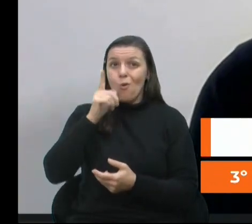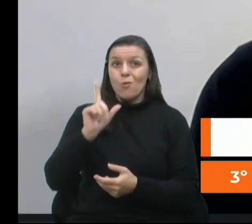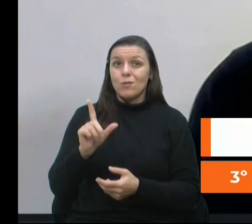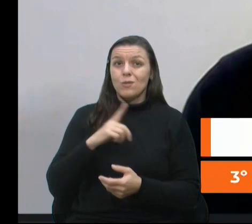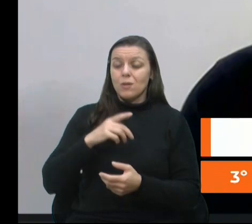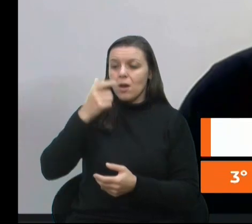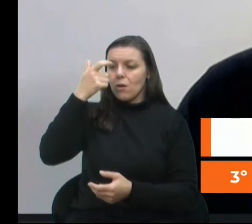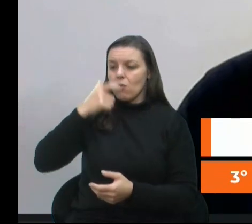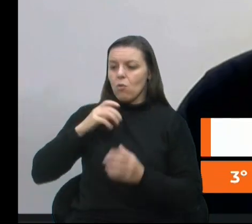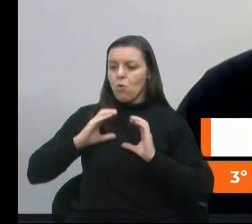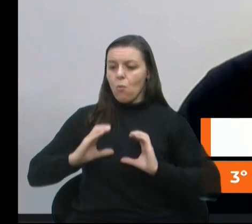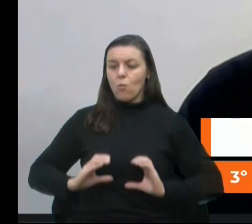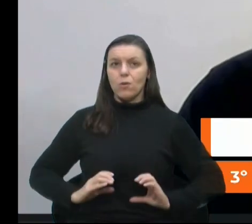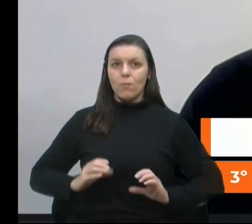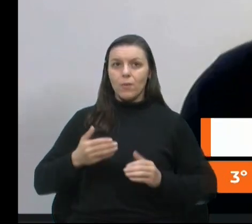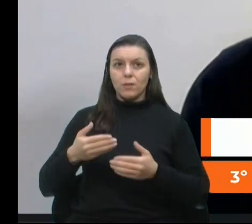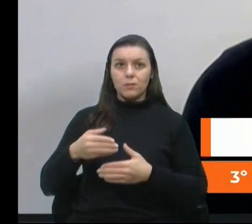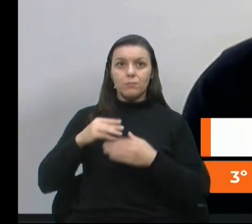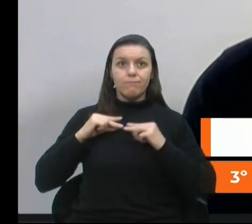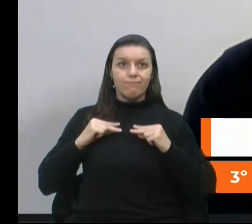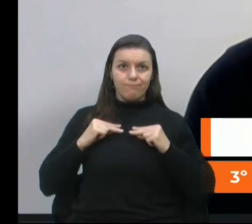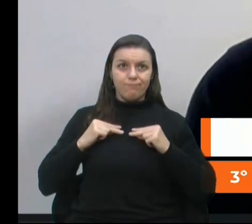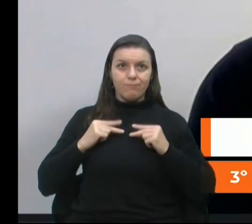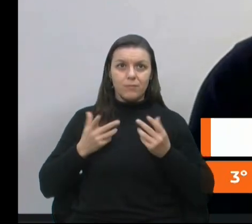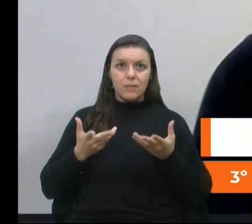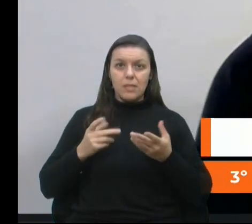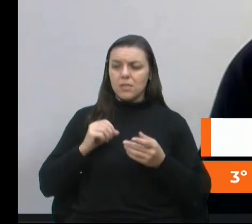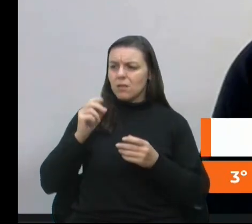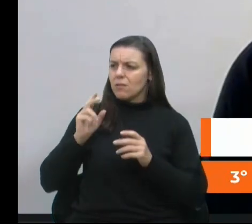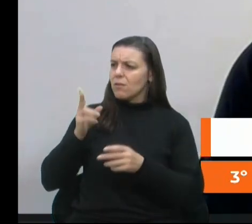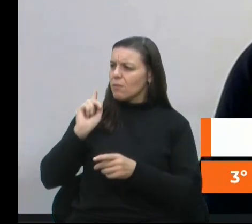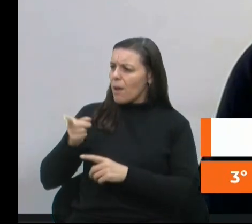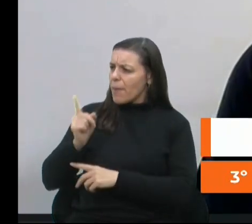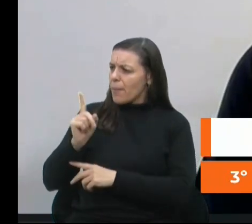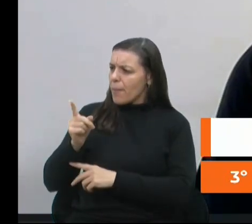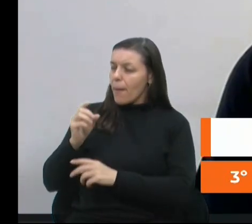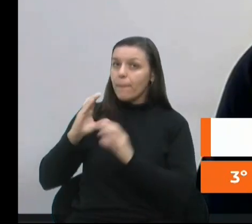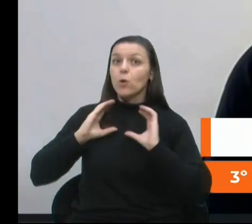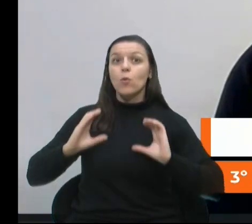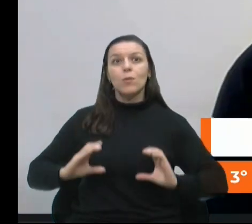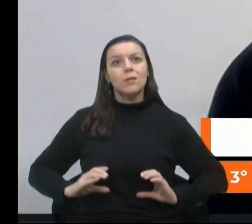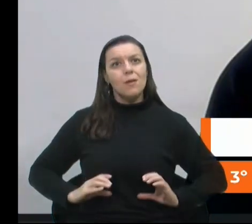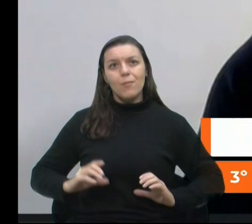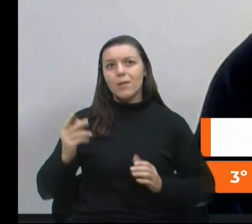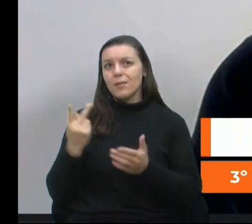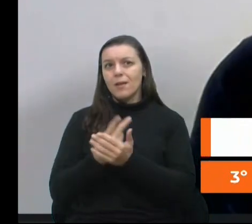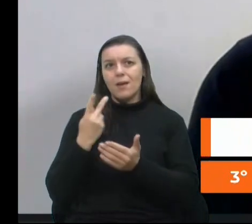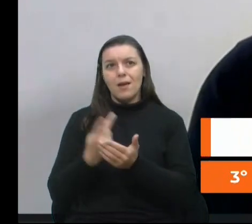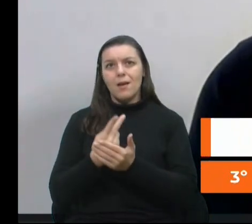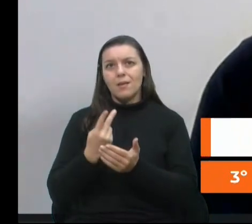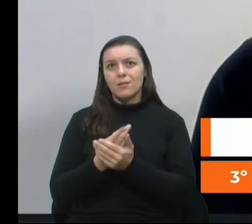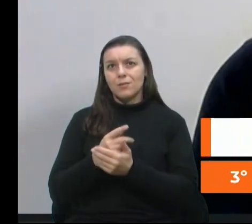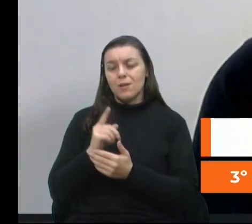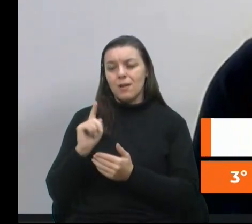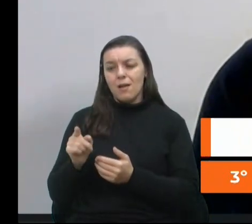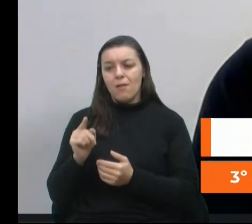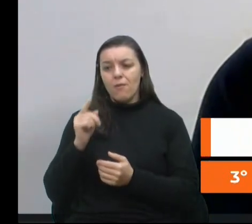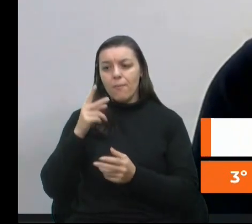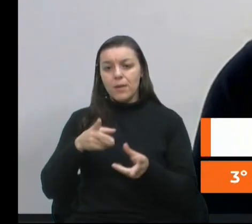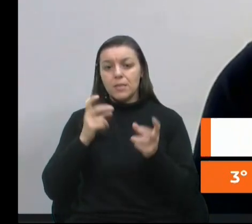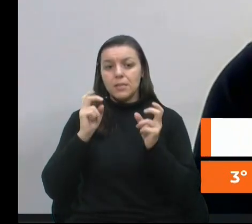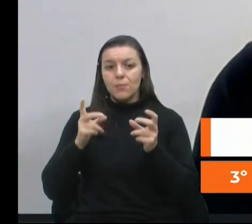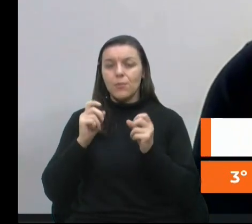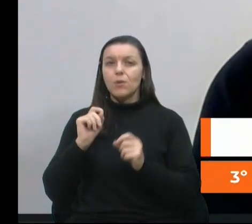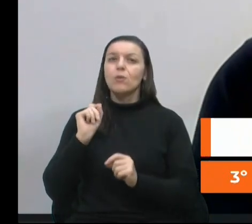o que é comportamento e o que é ela. Então, se a professora chama a atenção pelo seu comportamento ser inadequado, ela vai enxergar que